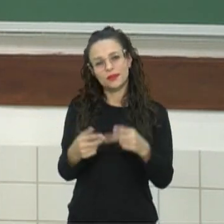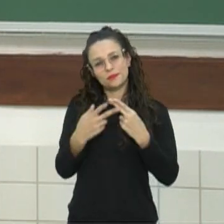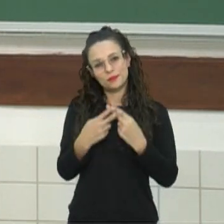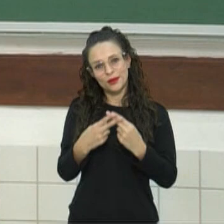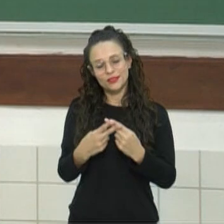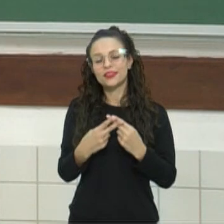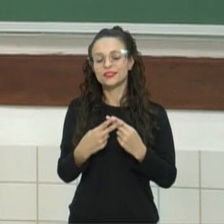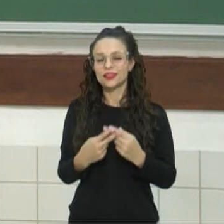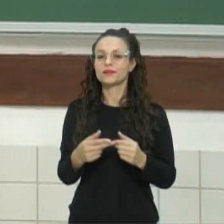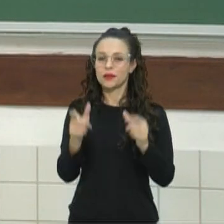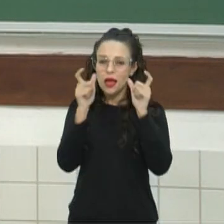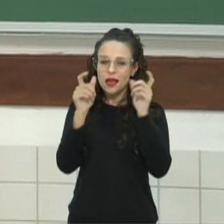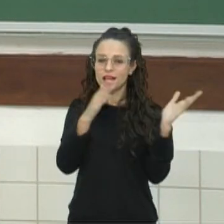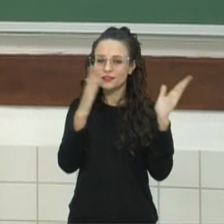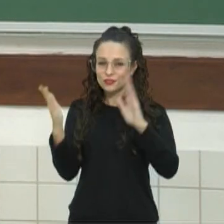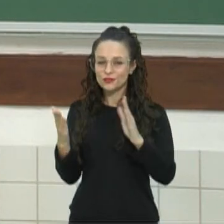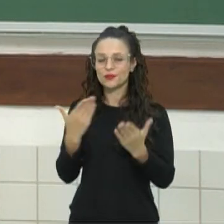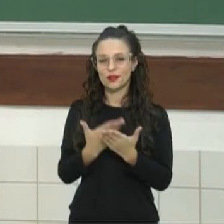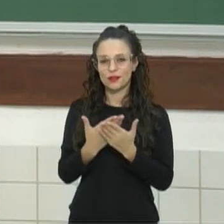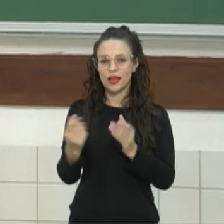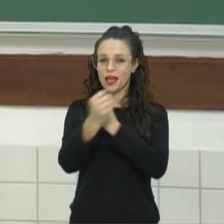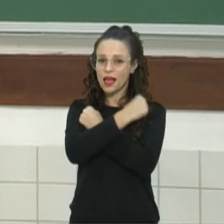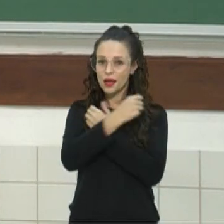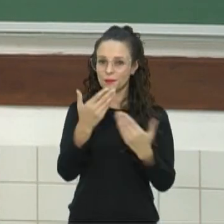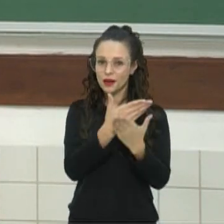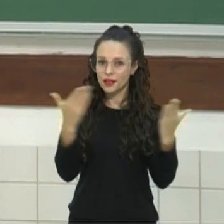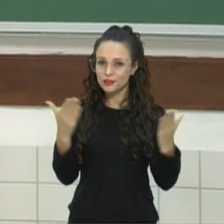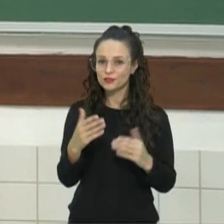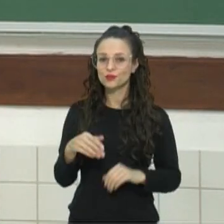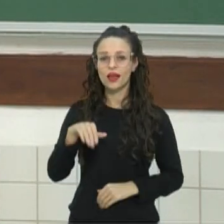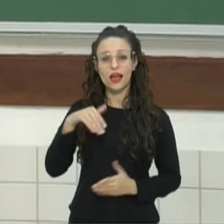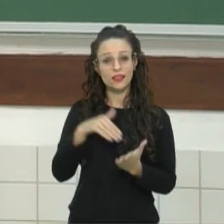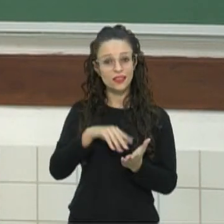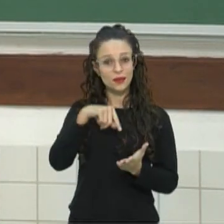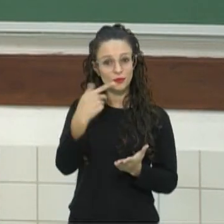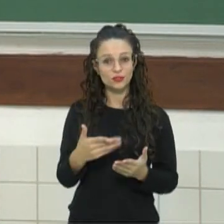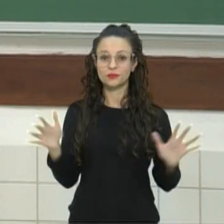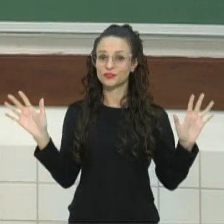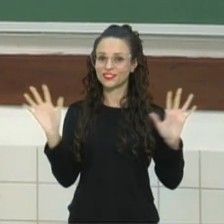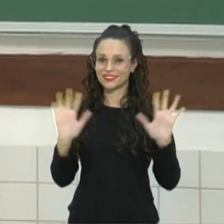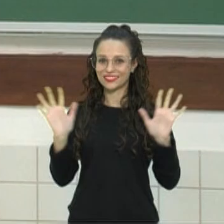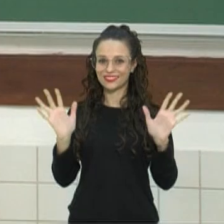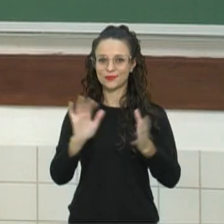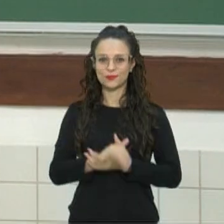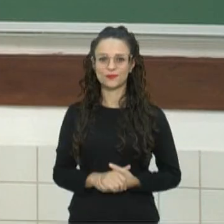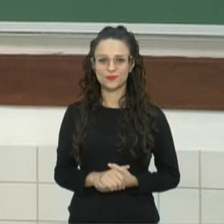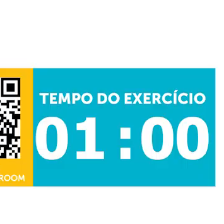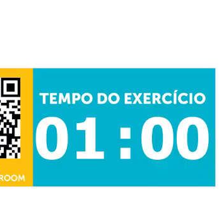paciência e por estarem com a gente até o final. Grande abraço, fiquem com Deus e até a próxima. Tchau, pessoal!